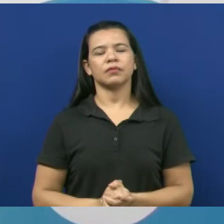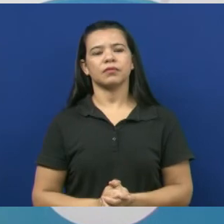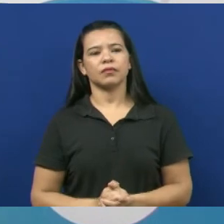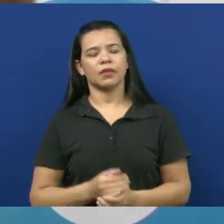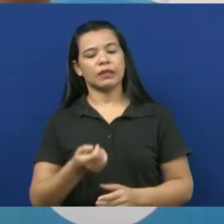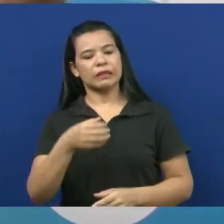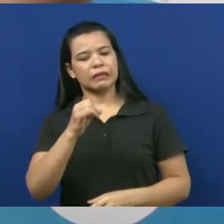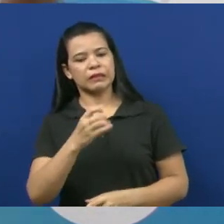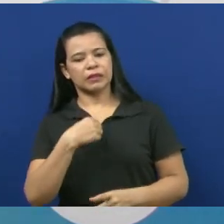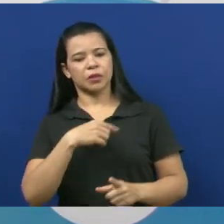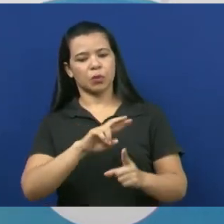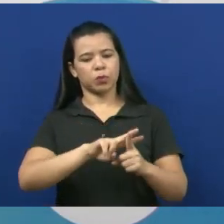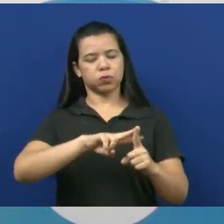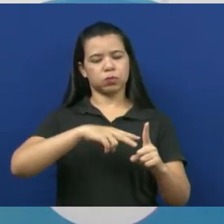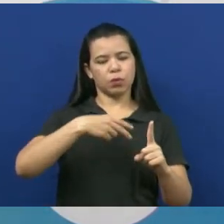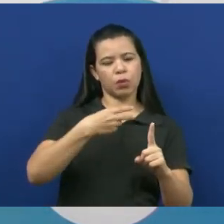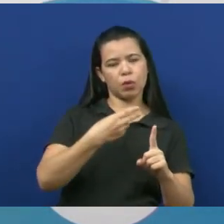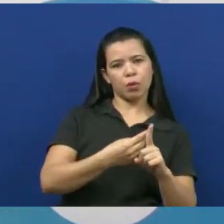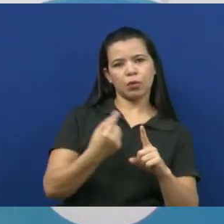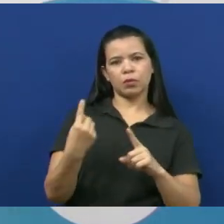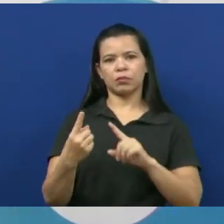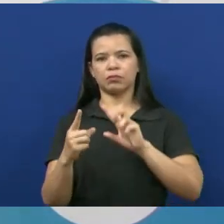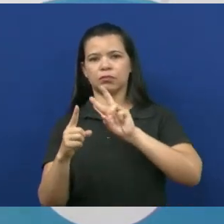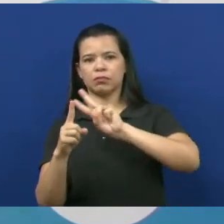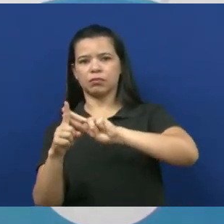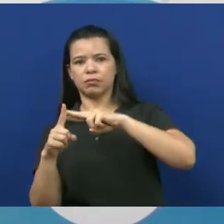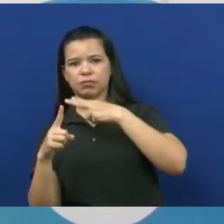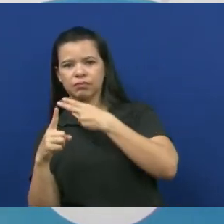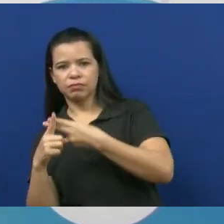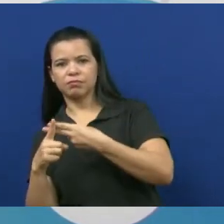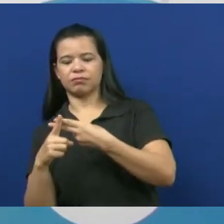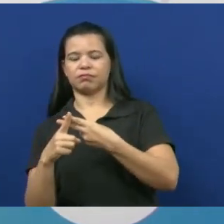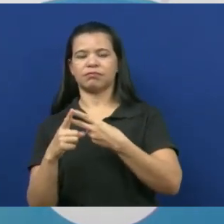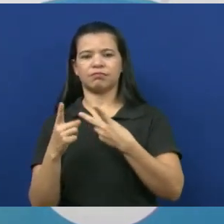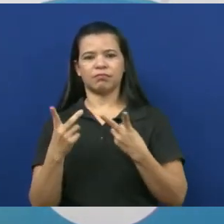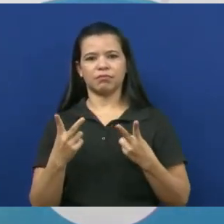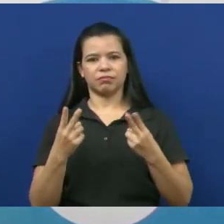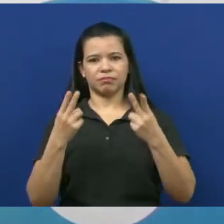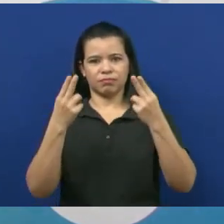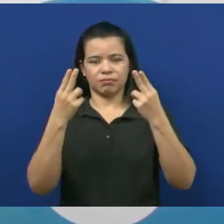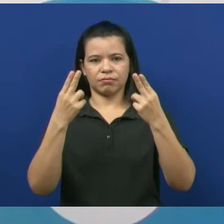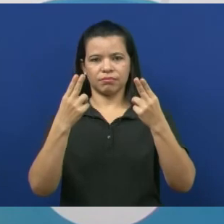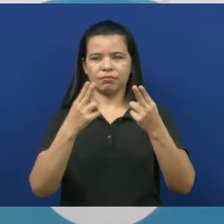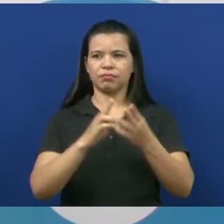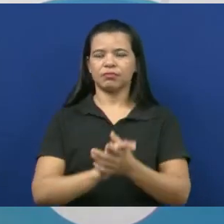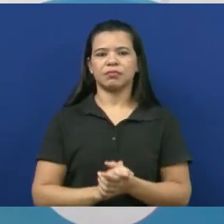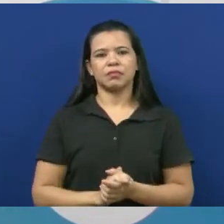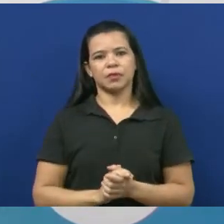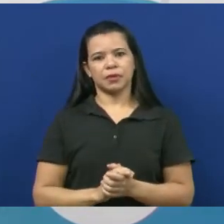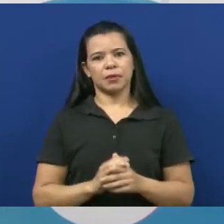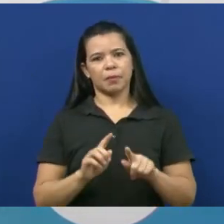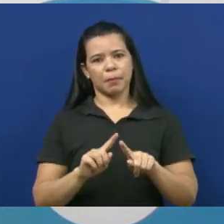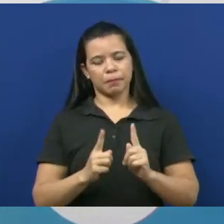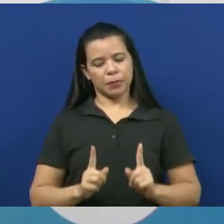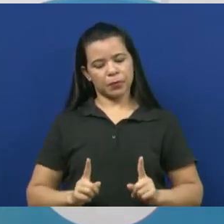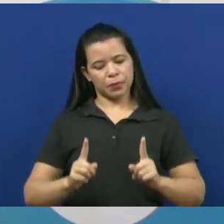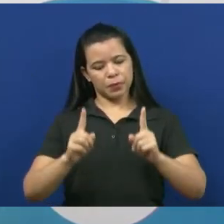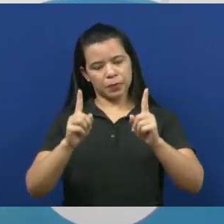eu triplico o valor de uma, o valor da outra também triplica. Ou seja, lá a variação ela acontece no mesmo sentido, na mesma